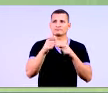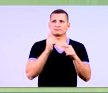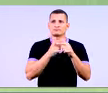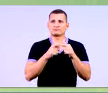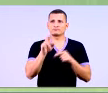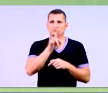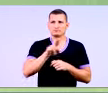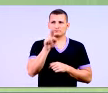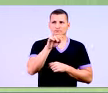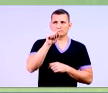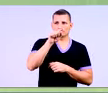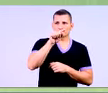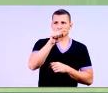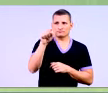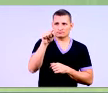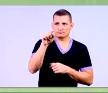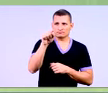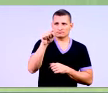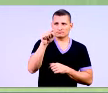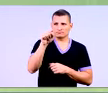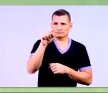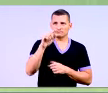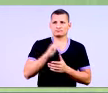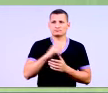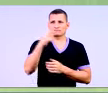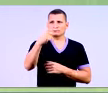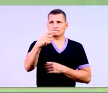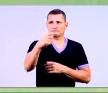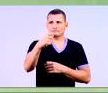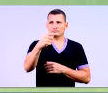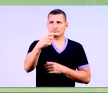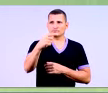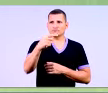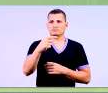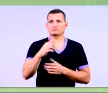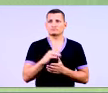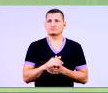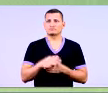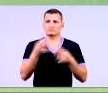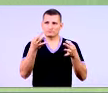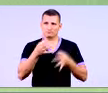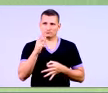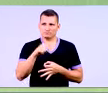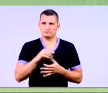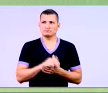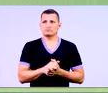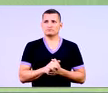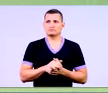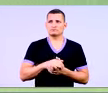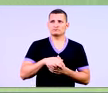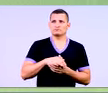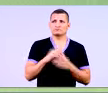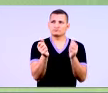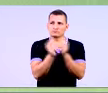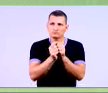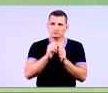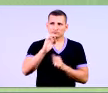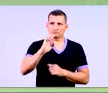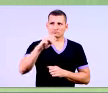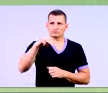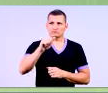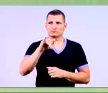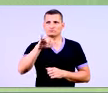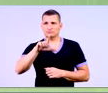do caracter pracinha o certo seria ou e mail junto ou apenas